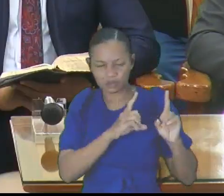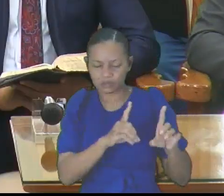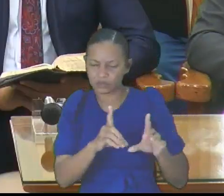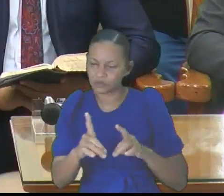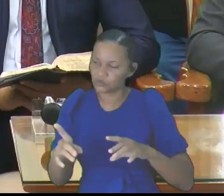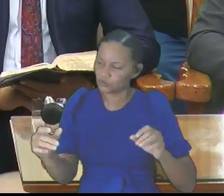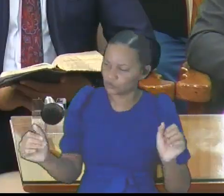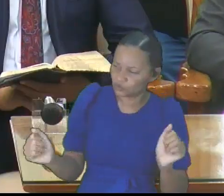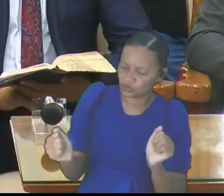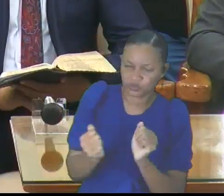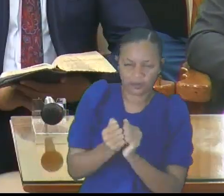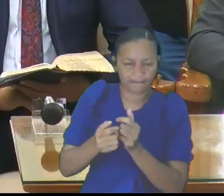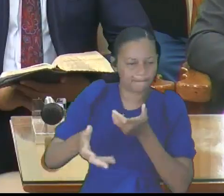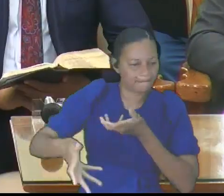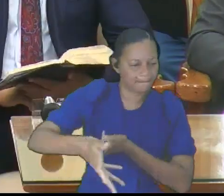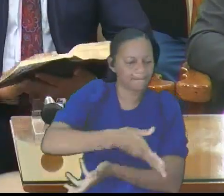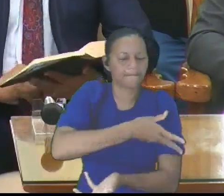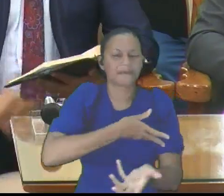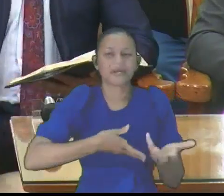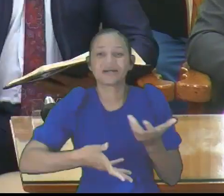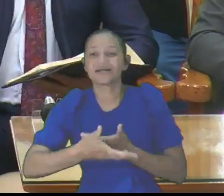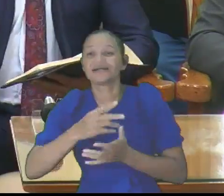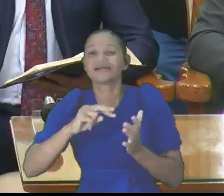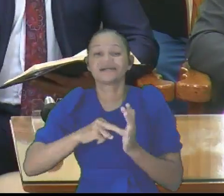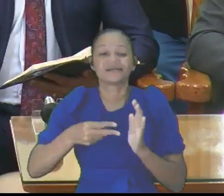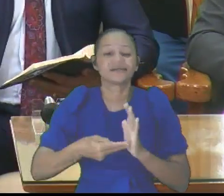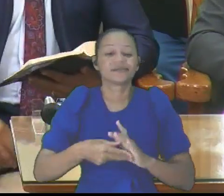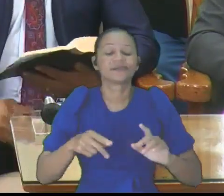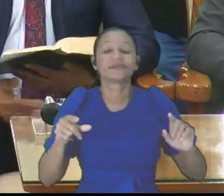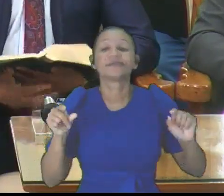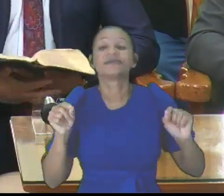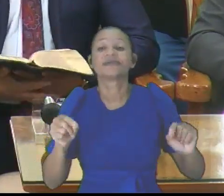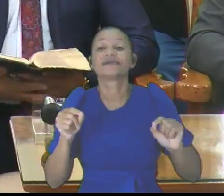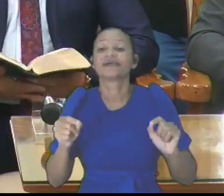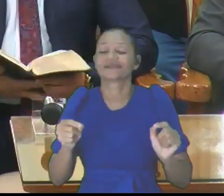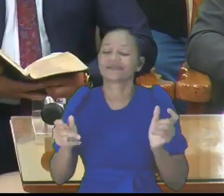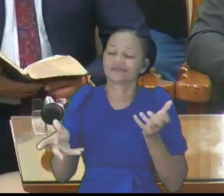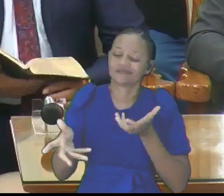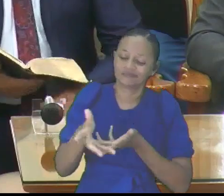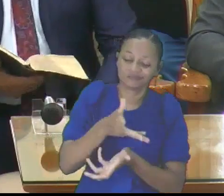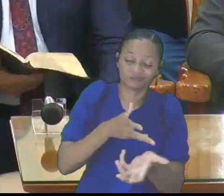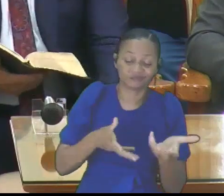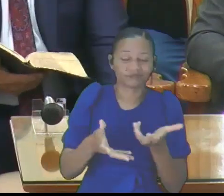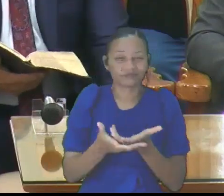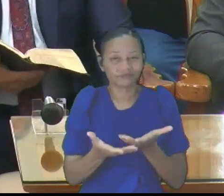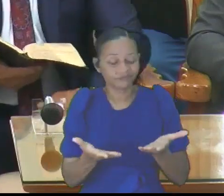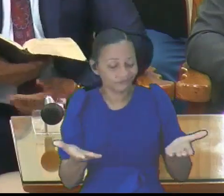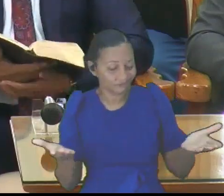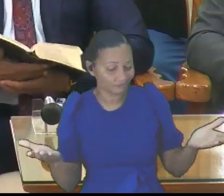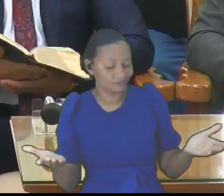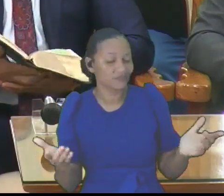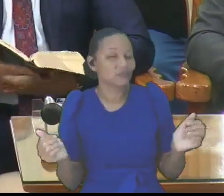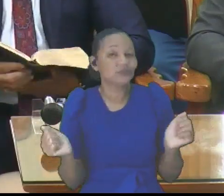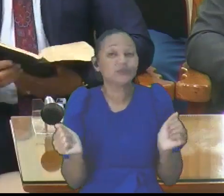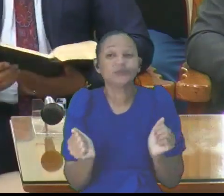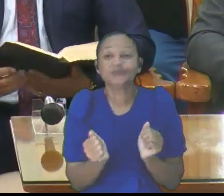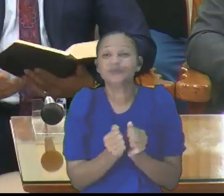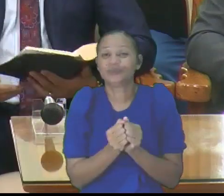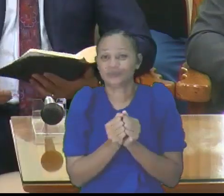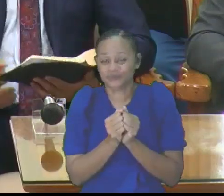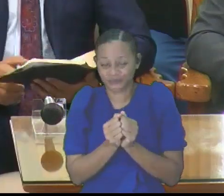junto, partilhar. Isso chama-se o quê, meus irmãos? Comunhão. Comunhão é estar